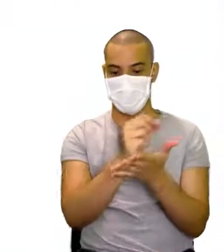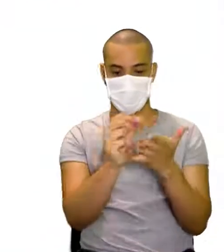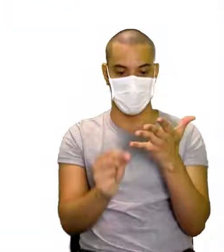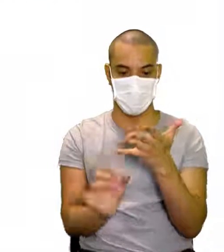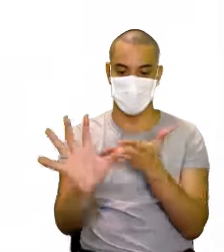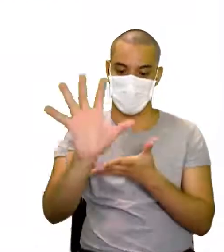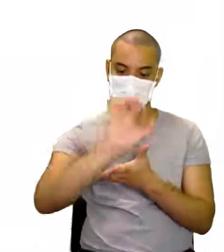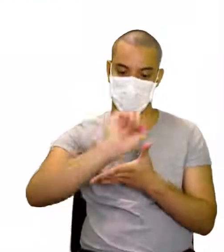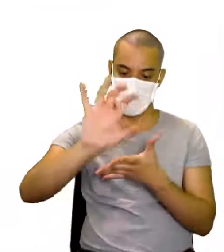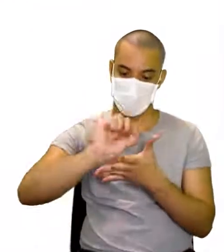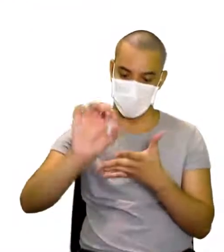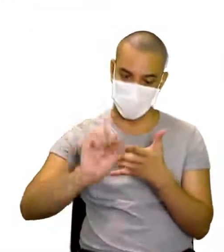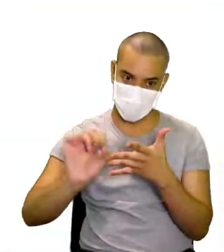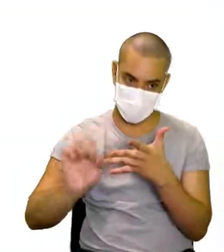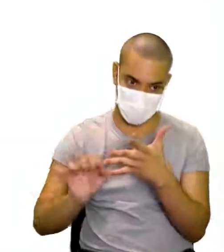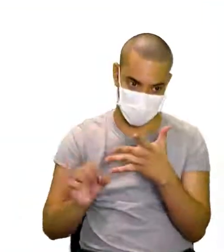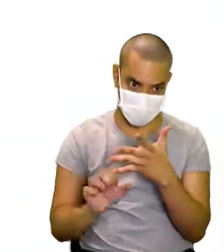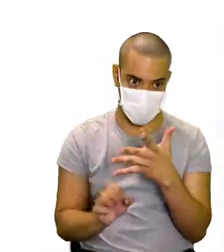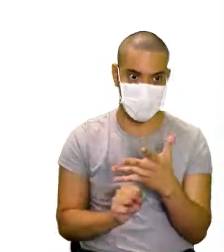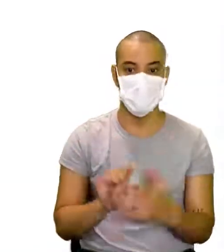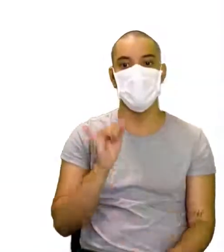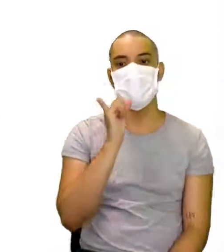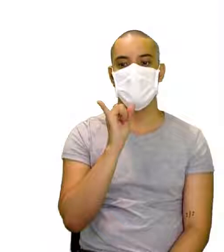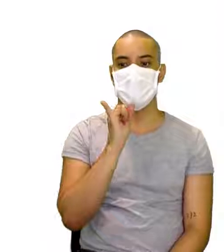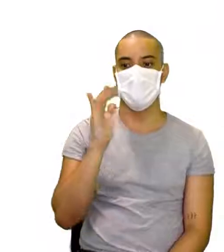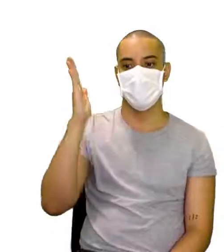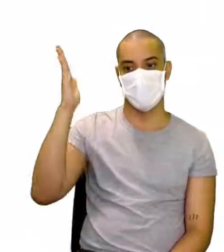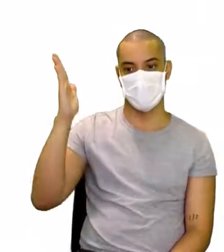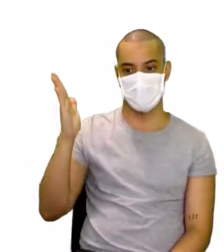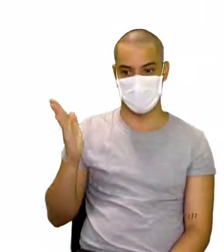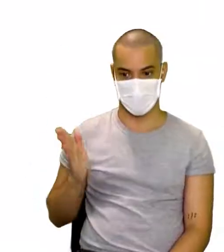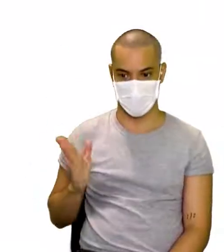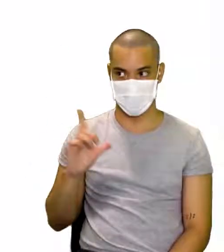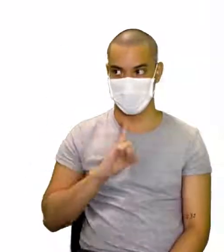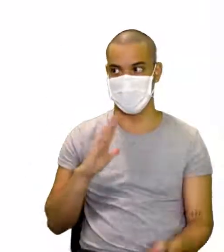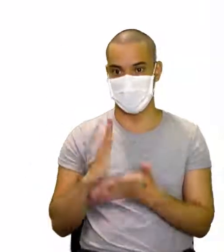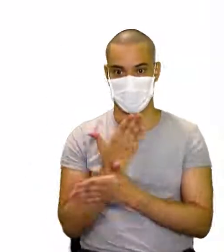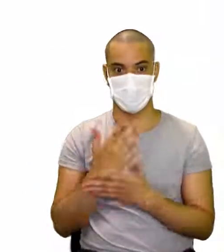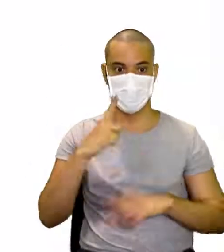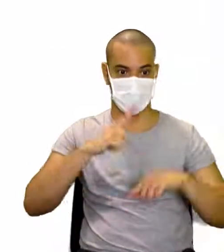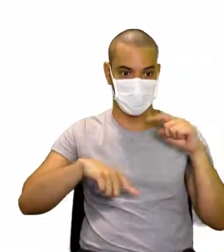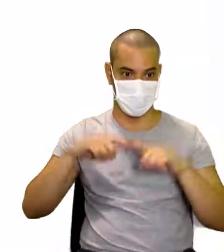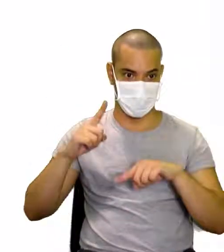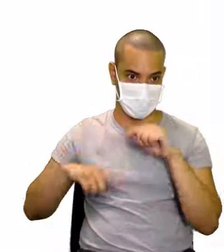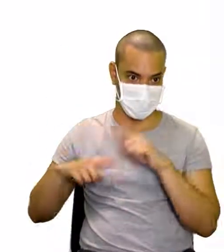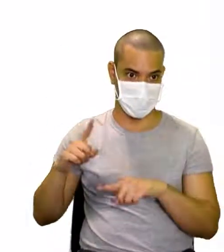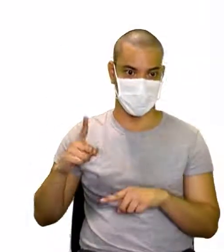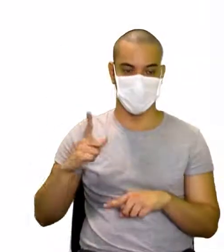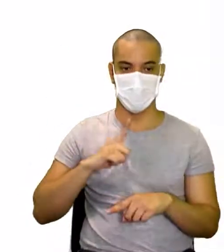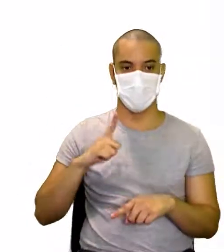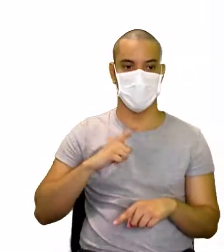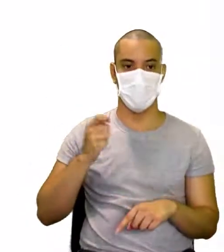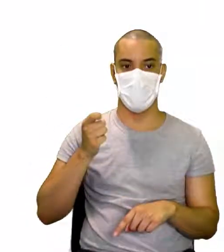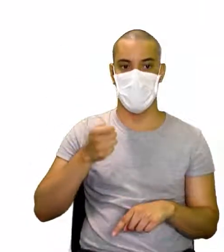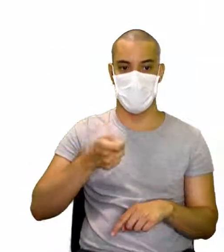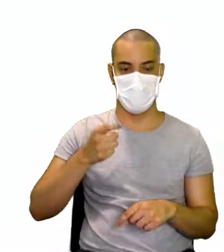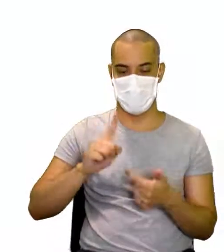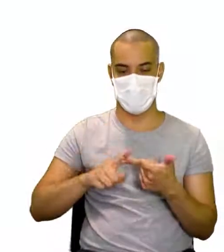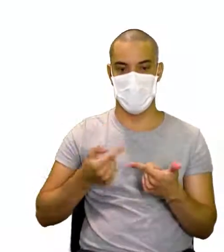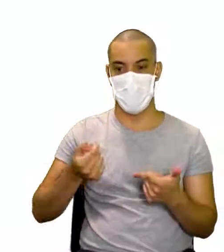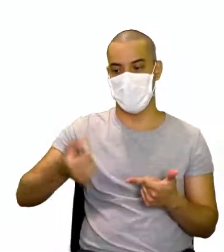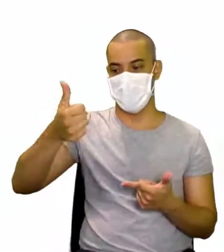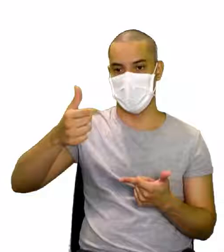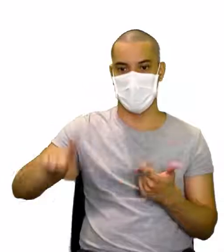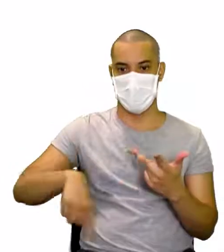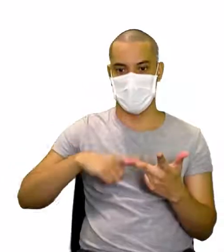corpos ferromagnéticos. Então, aqui, por exemplo, olha só, nós temos alguns objetos, né? Um prego, uma moeda, aqui nós